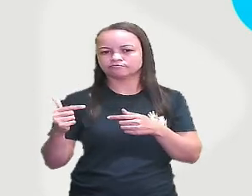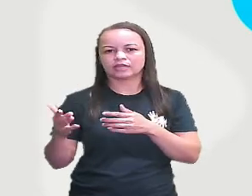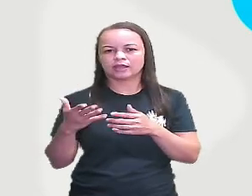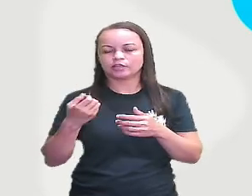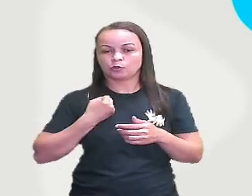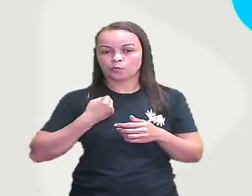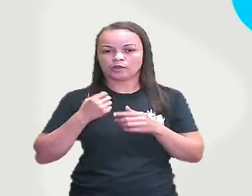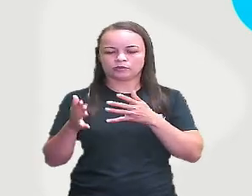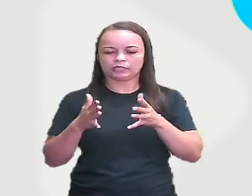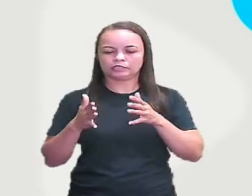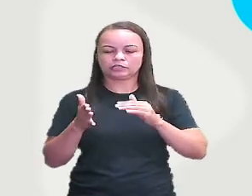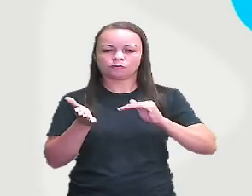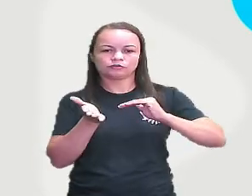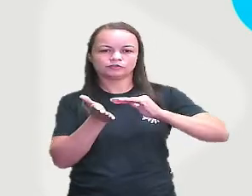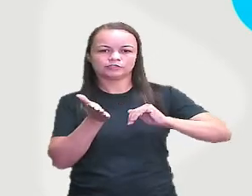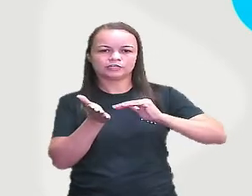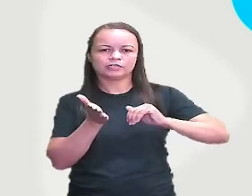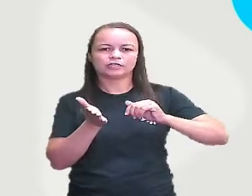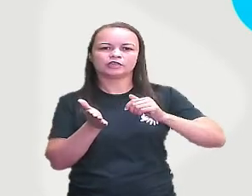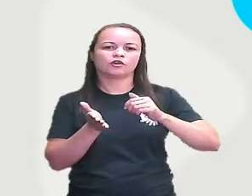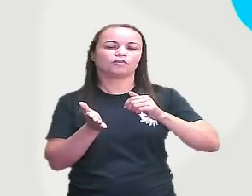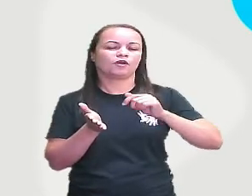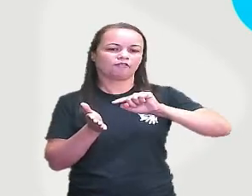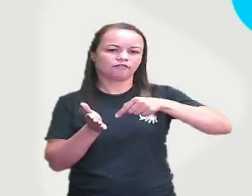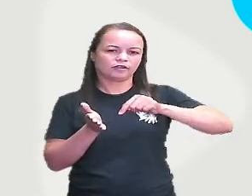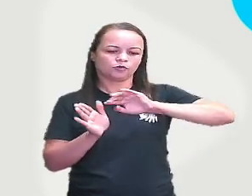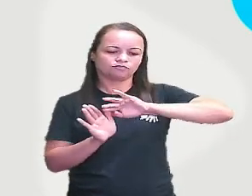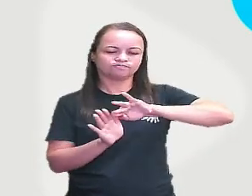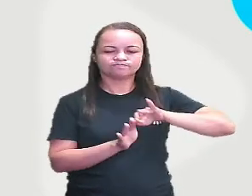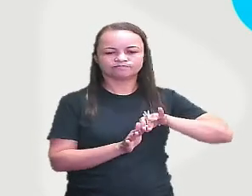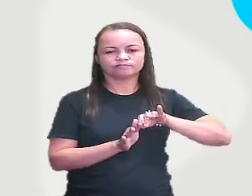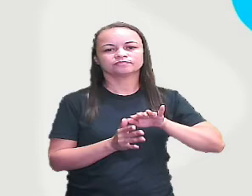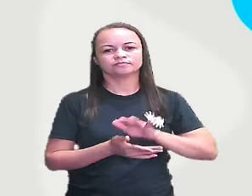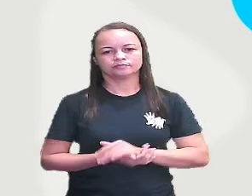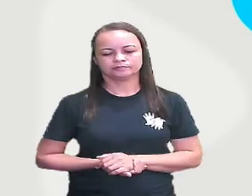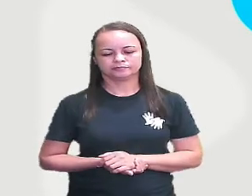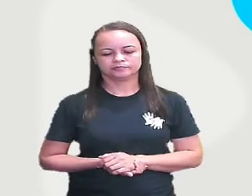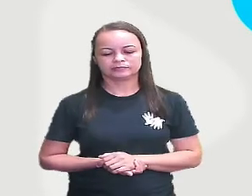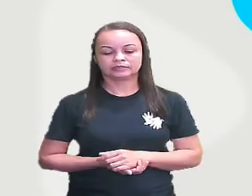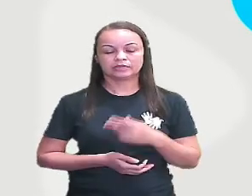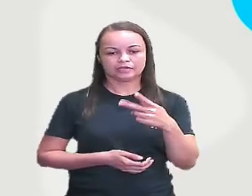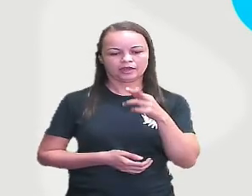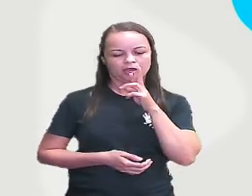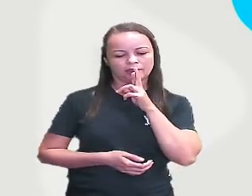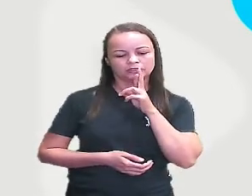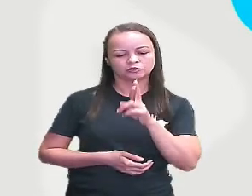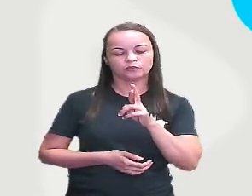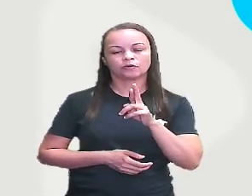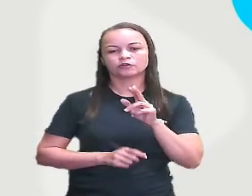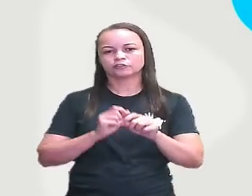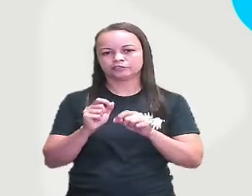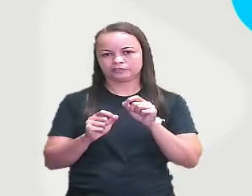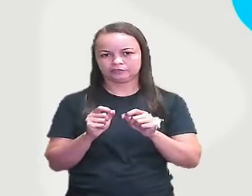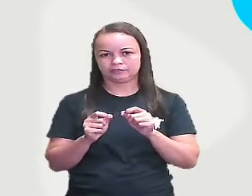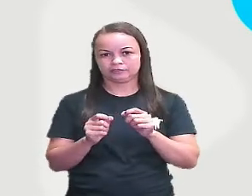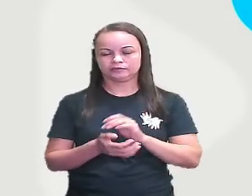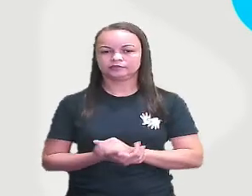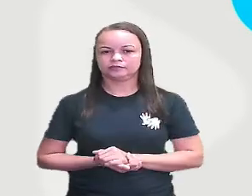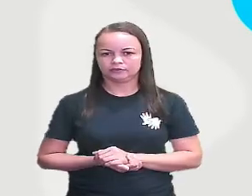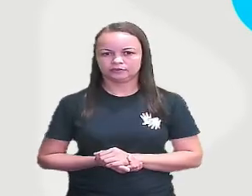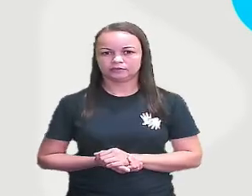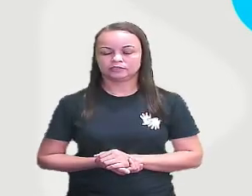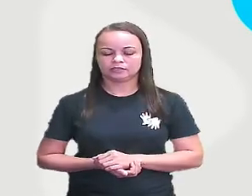vou dispensar a vírgula, não vou precisar colocar ela. E a nossa resposta aí está